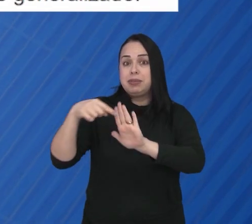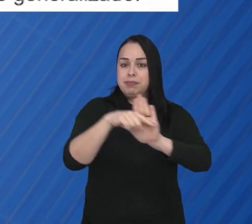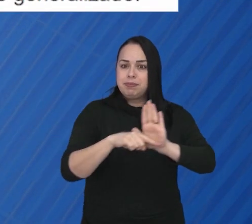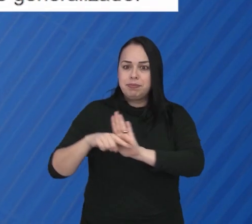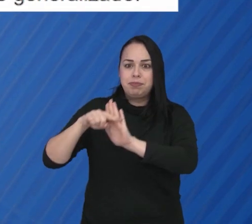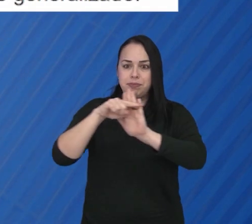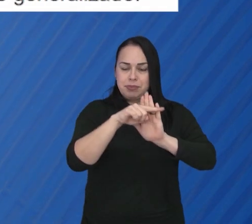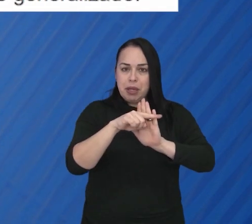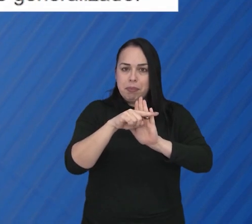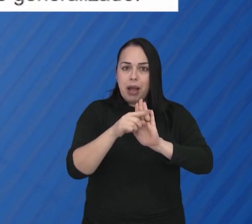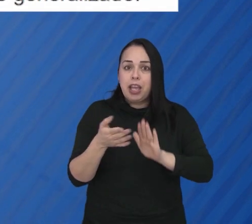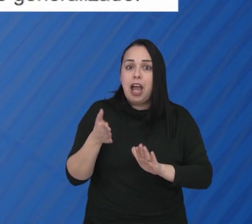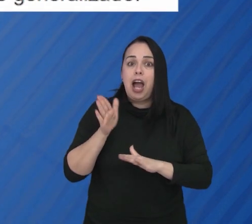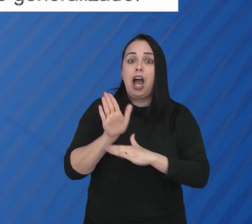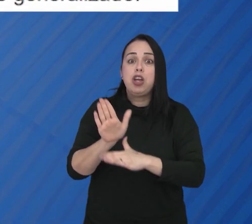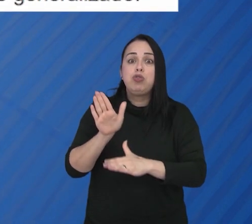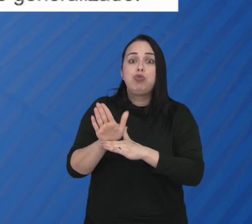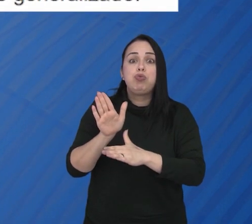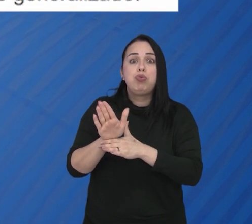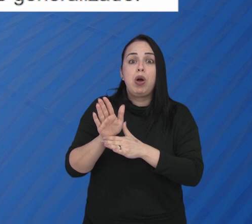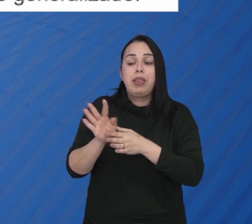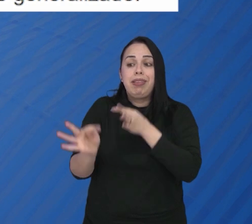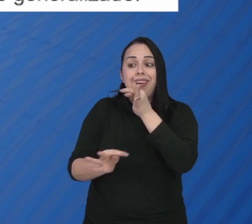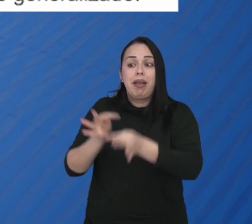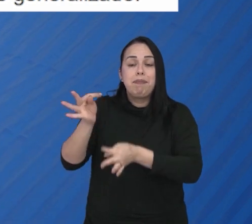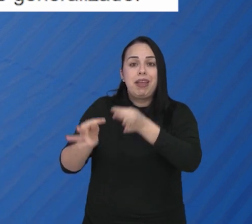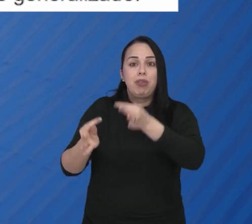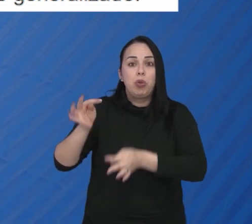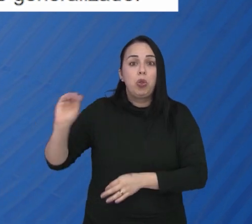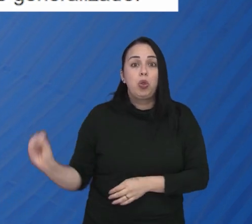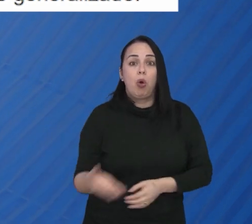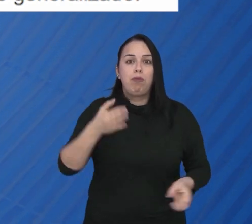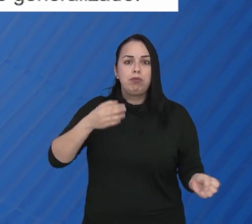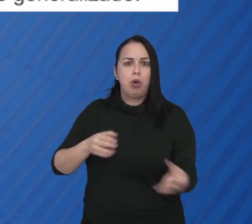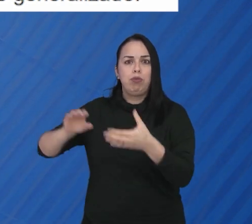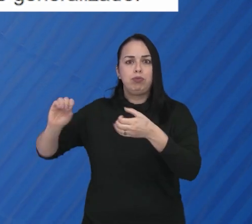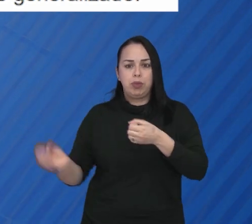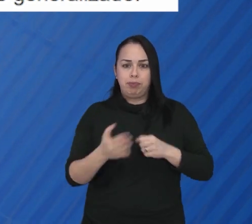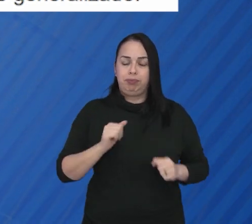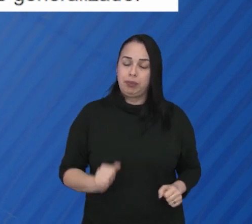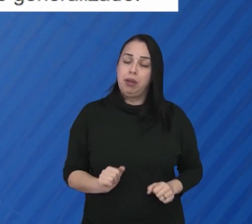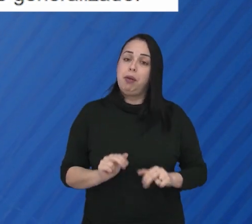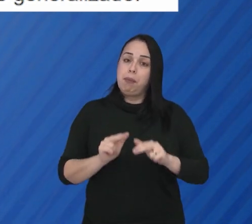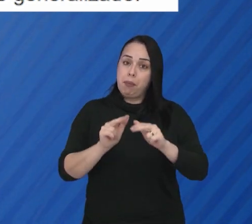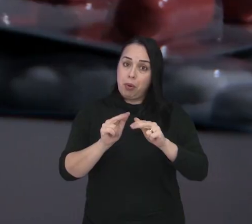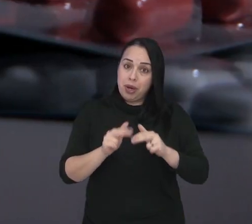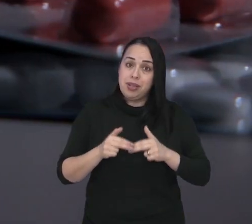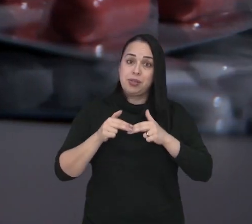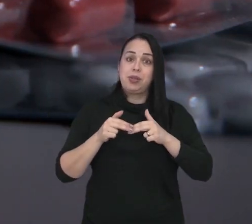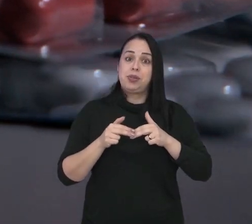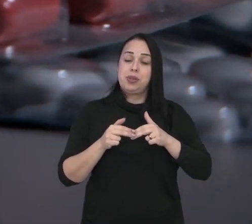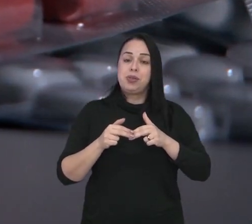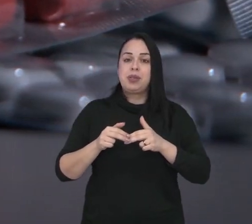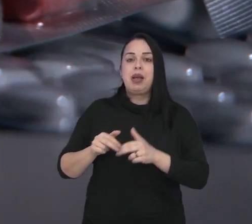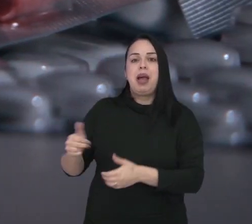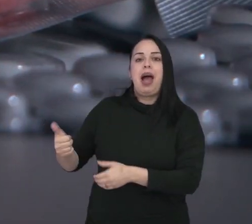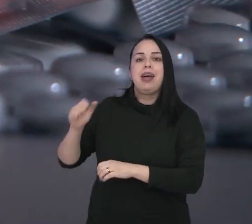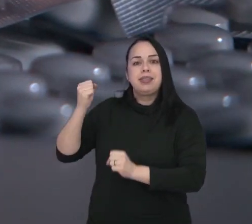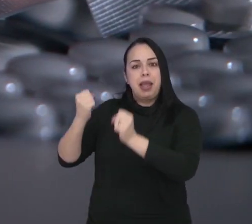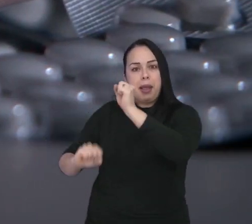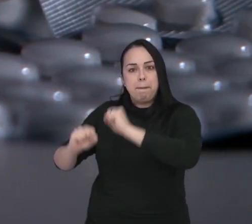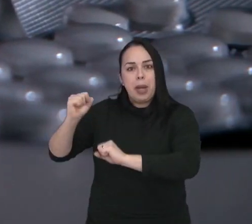das pesquisas clínicas para o desenvolvimento de novas terapias e medicamentos. São por esses testes